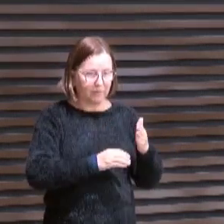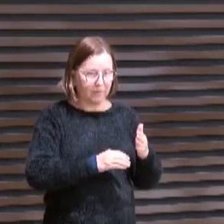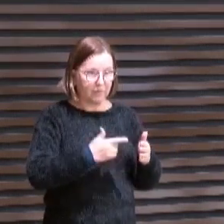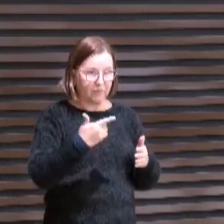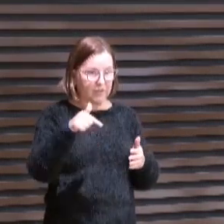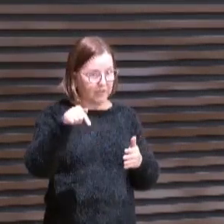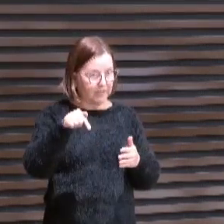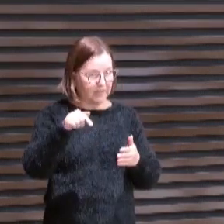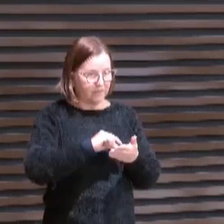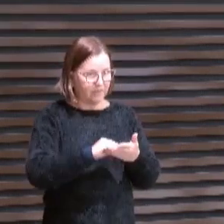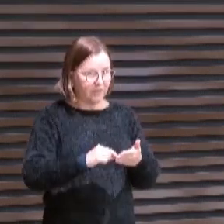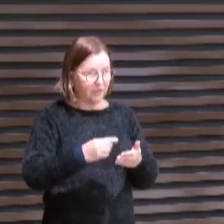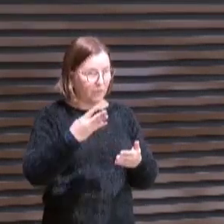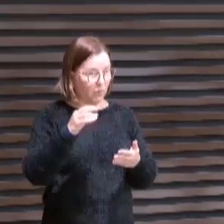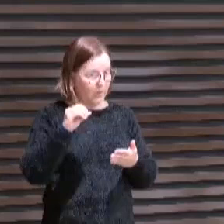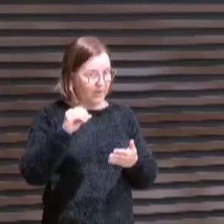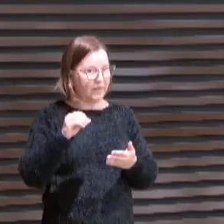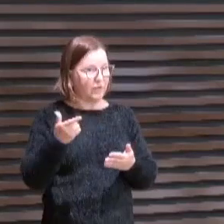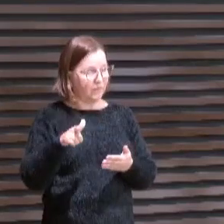novo aqui.